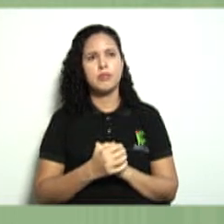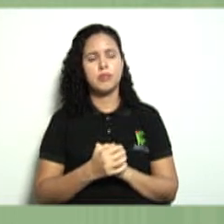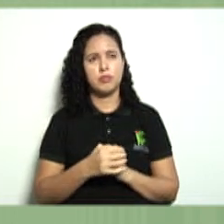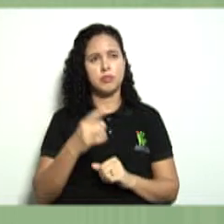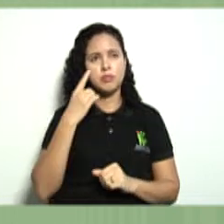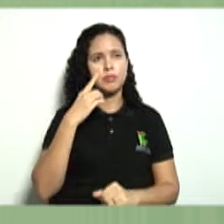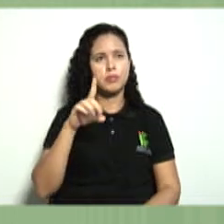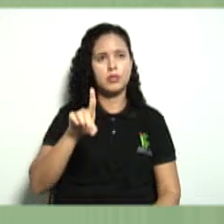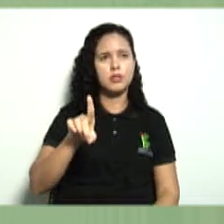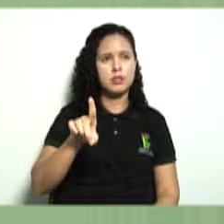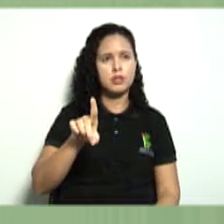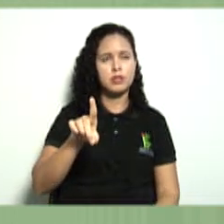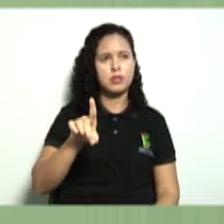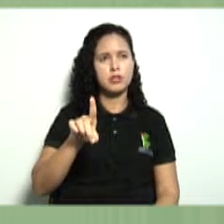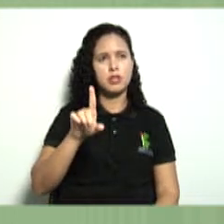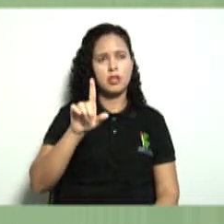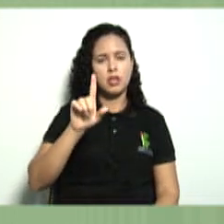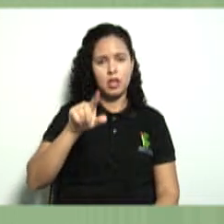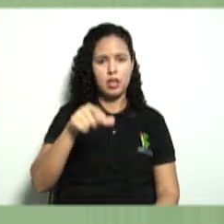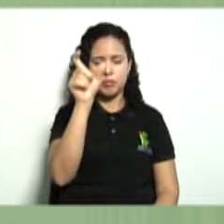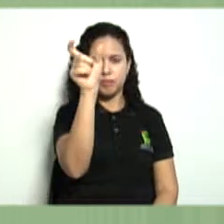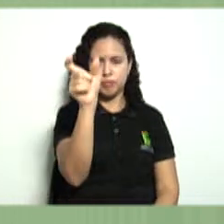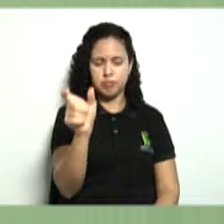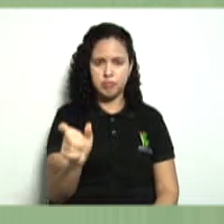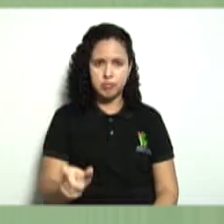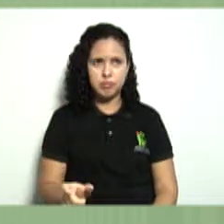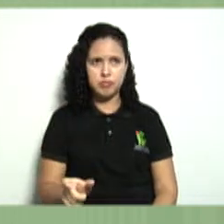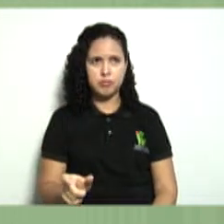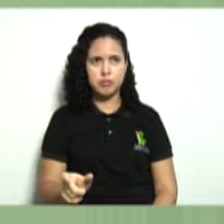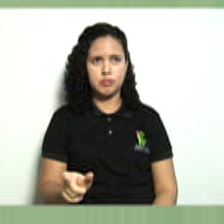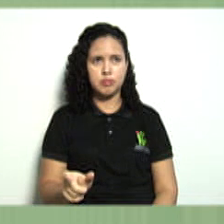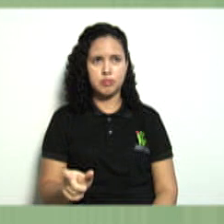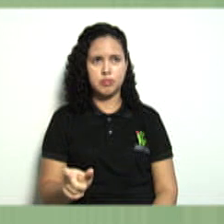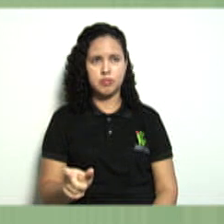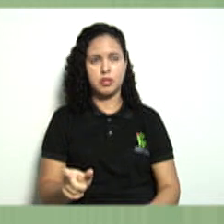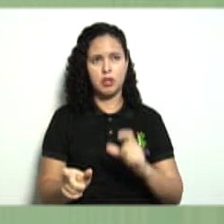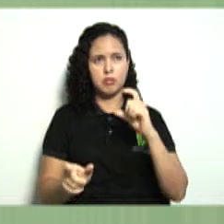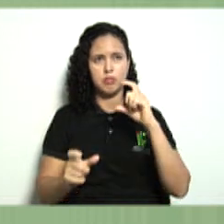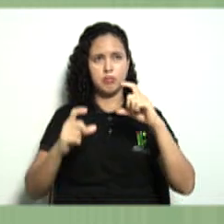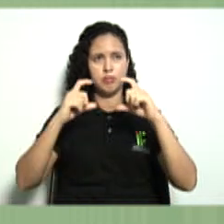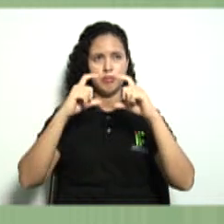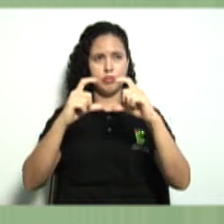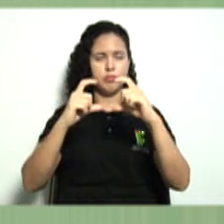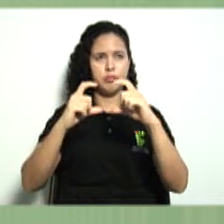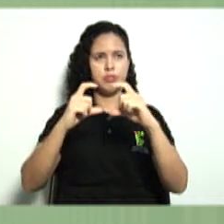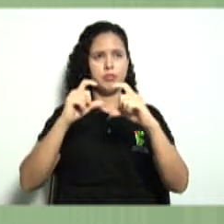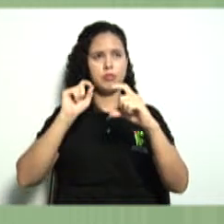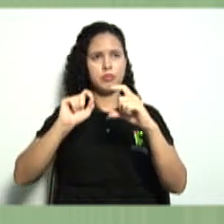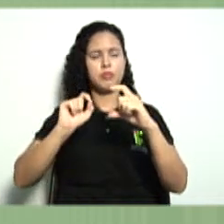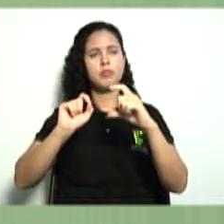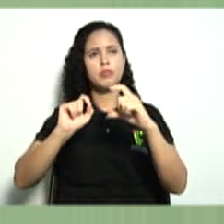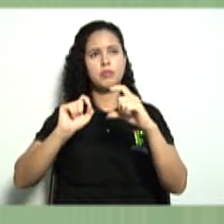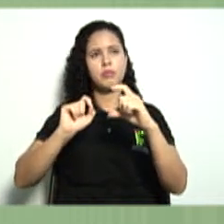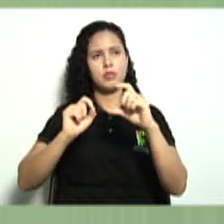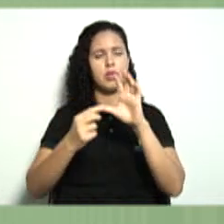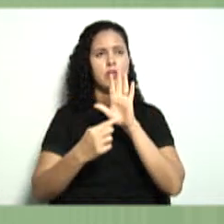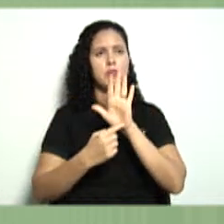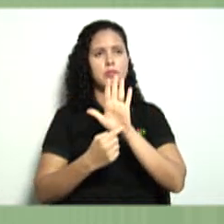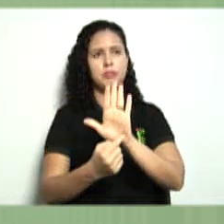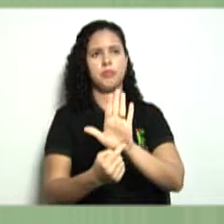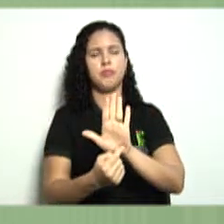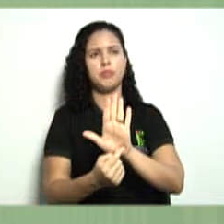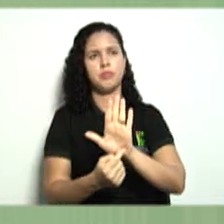está referenciando a coluna, certo? Essa célula aqui que está ativa, ele está mostrando o